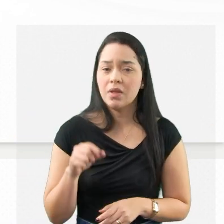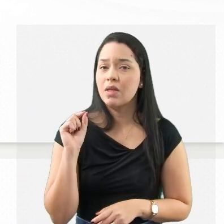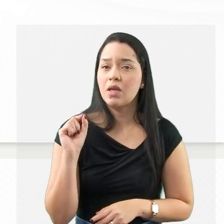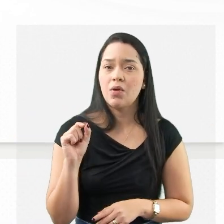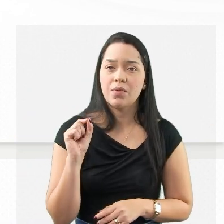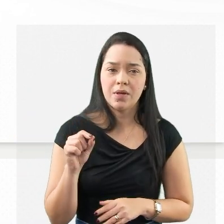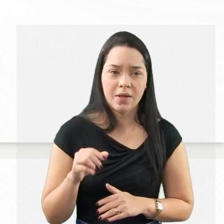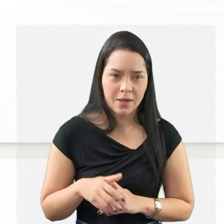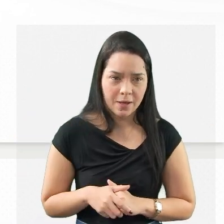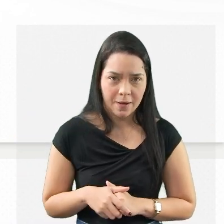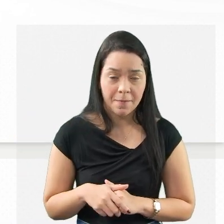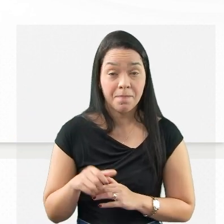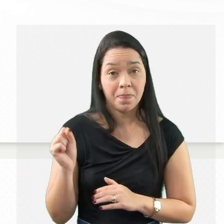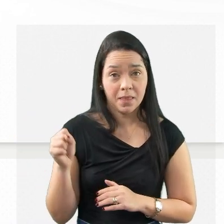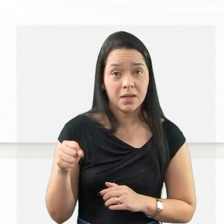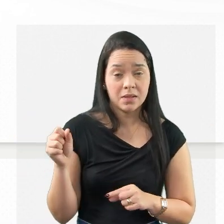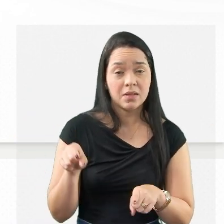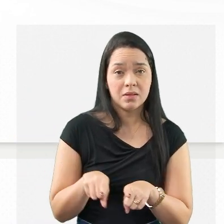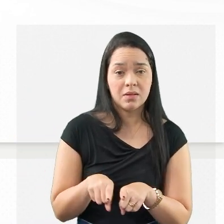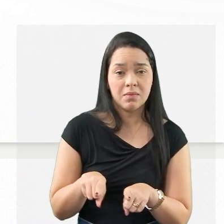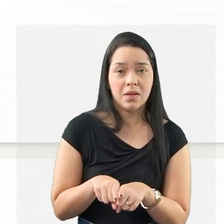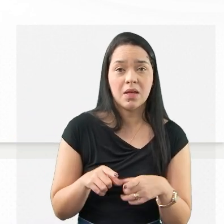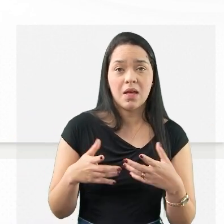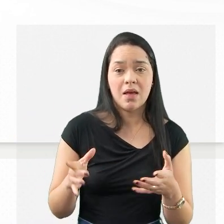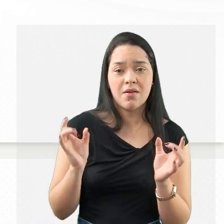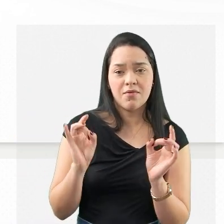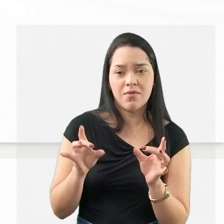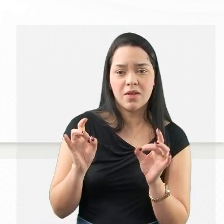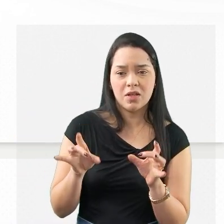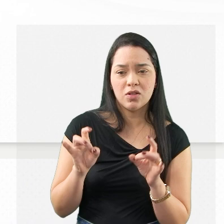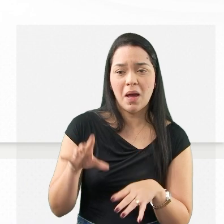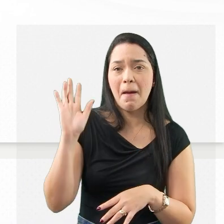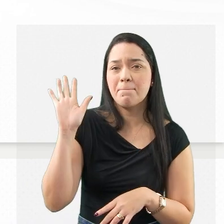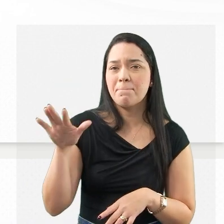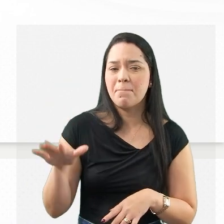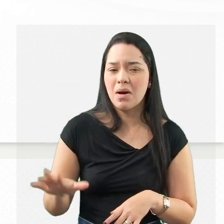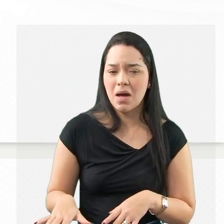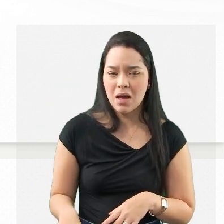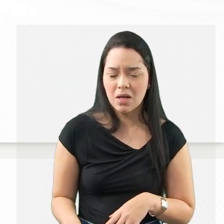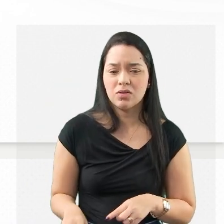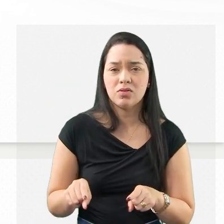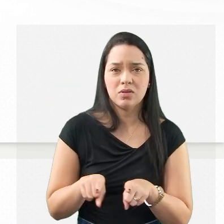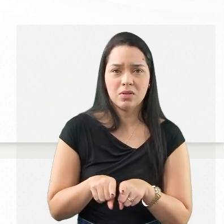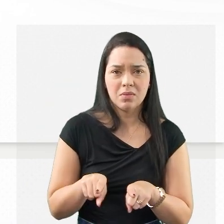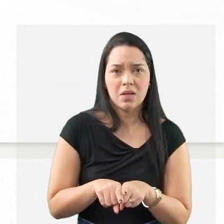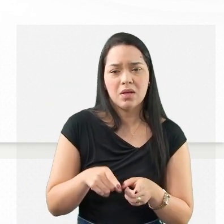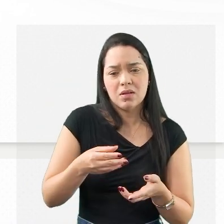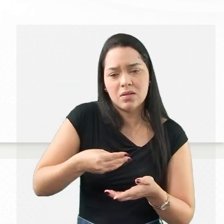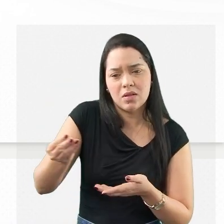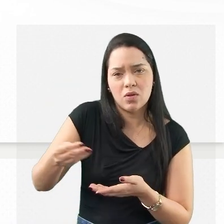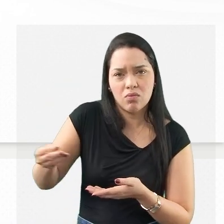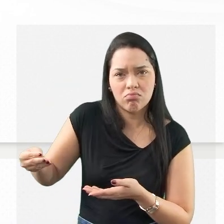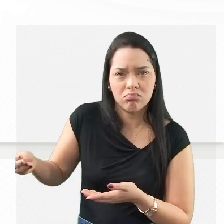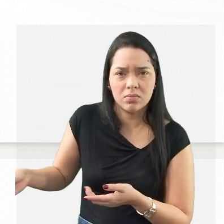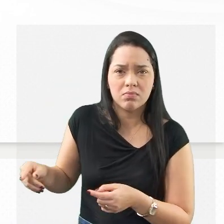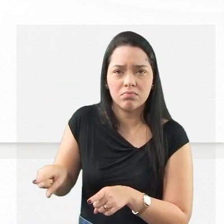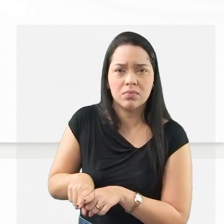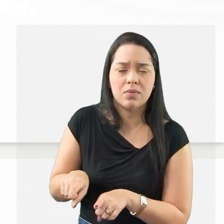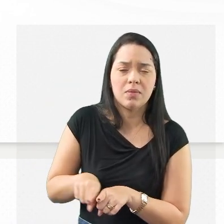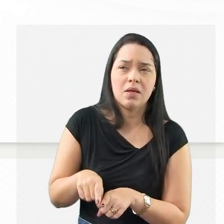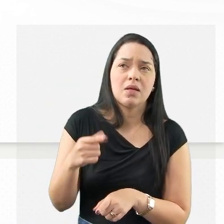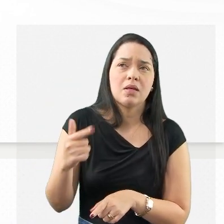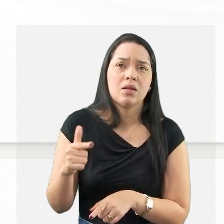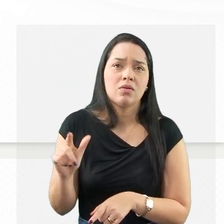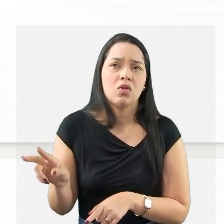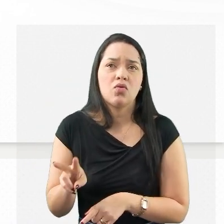Esses folhetos, eles eram, né, e ainda são, vendidos a preços baixos. A forma de circulação, isso não tem um